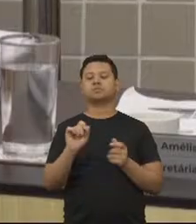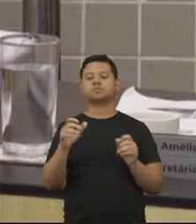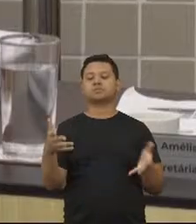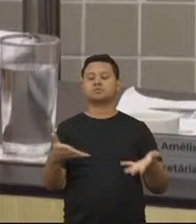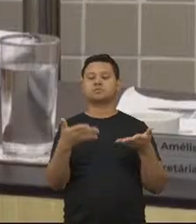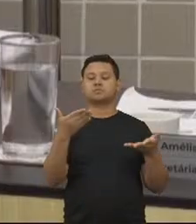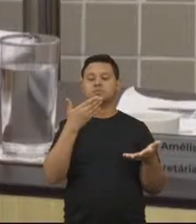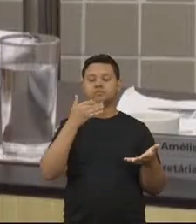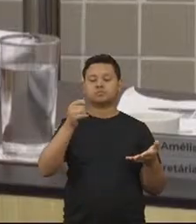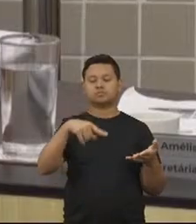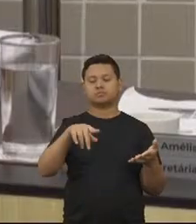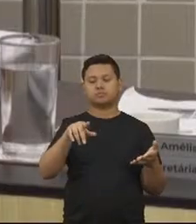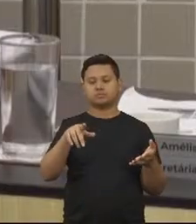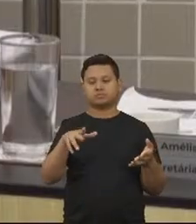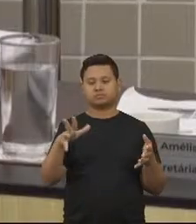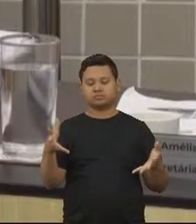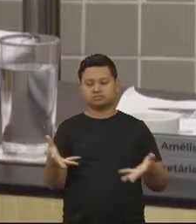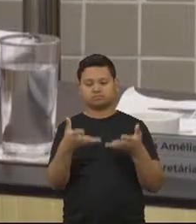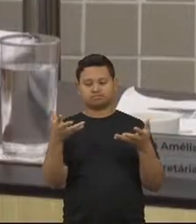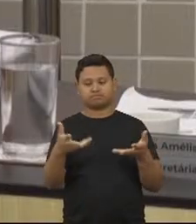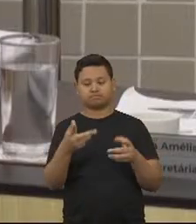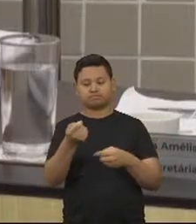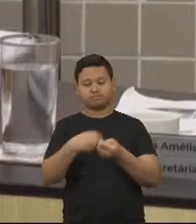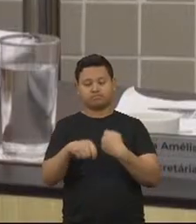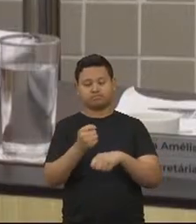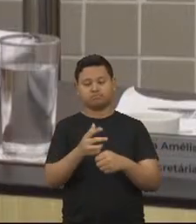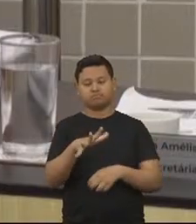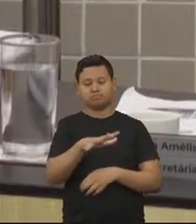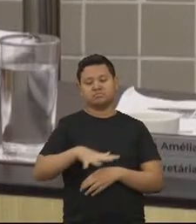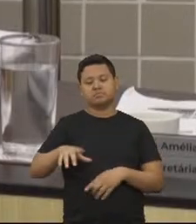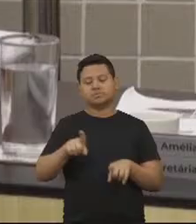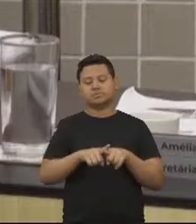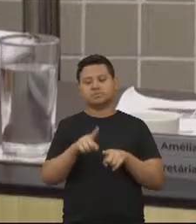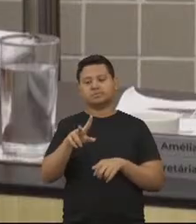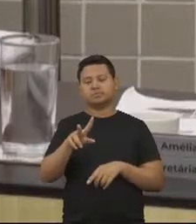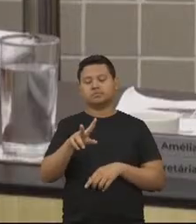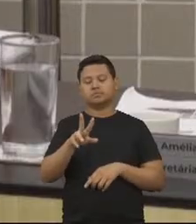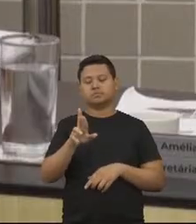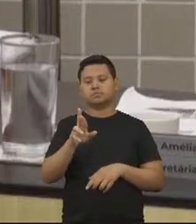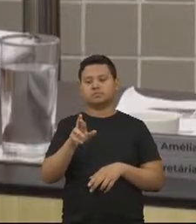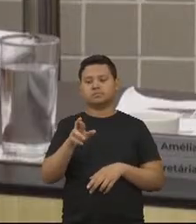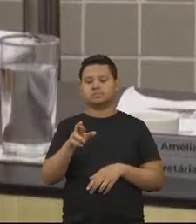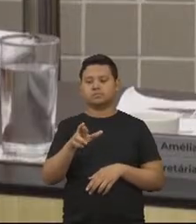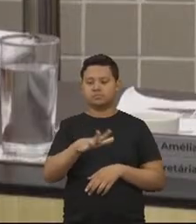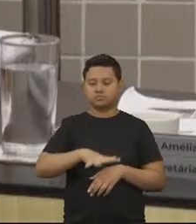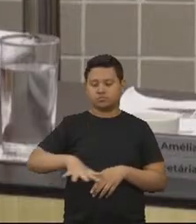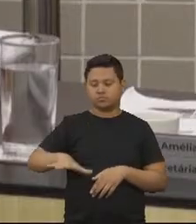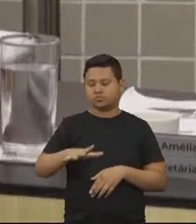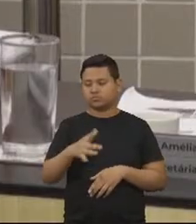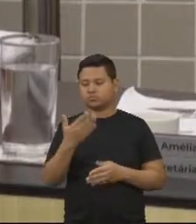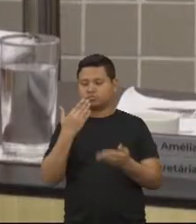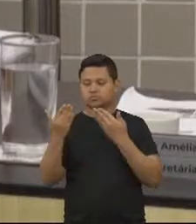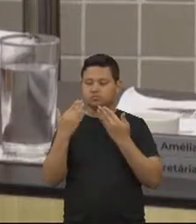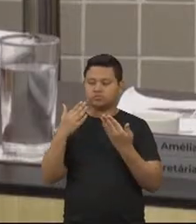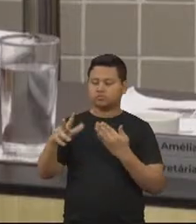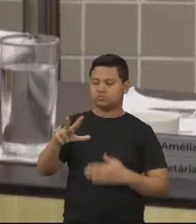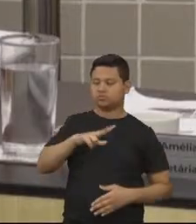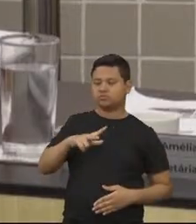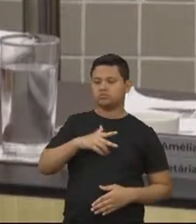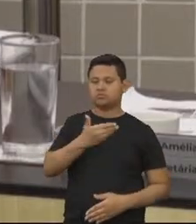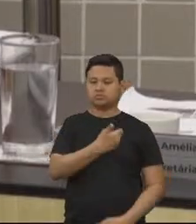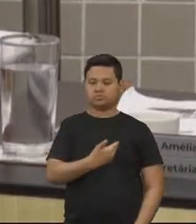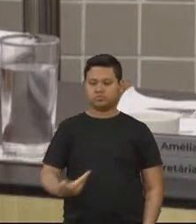elevada relevância para fortalecimento da economia local e regional, promovendo o diálogo entre os setores públicos e